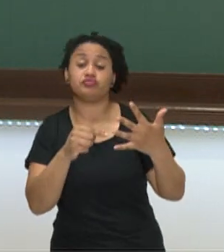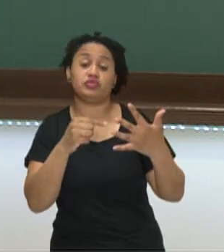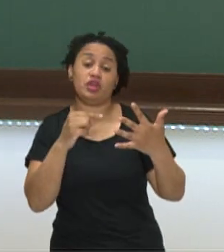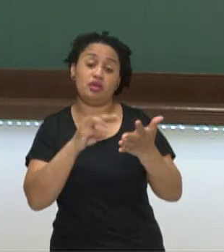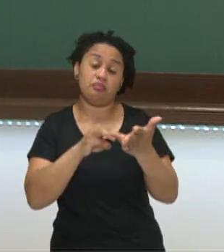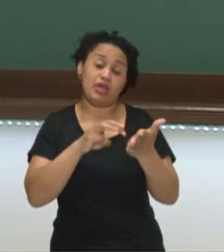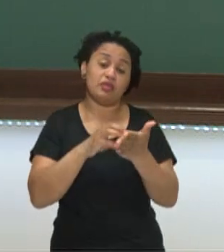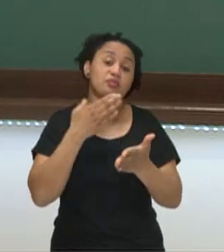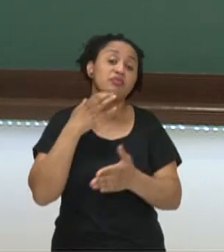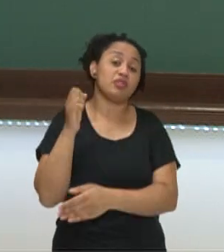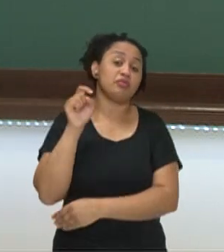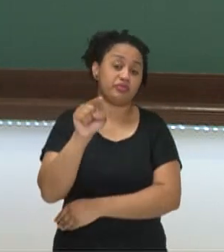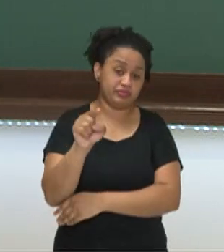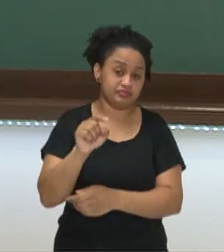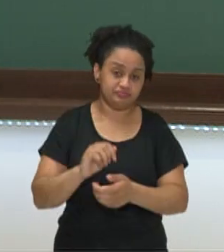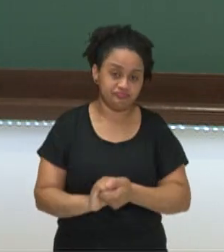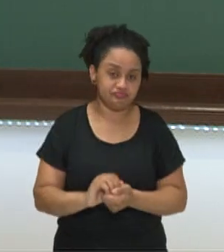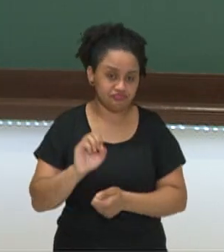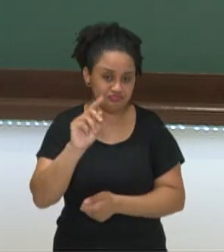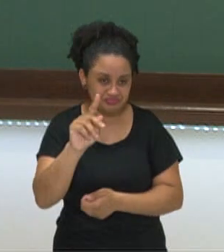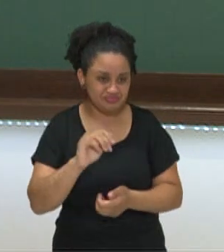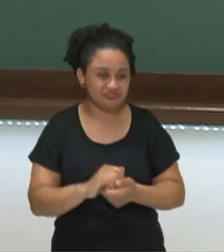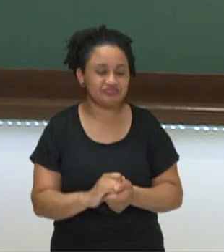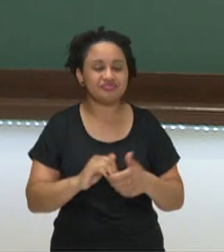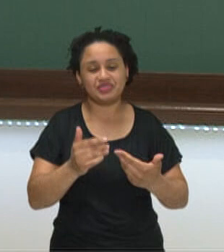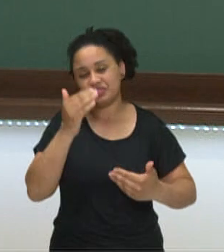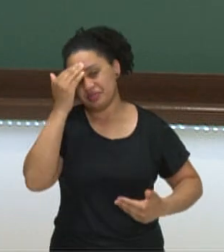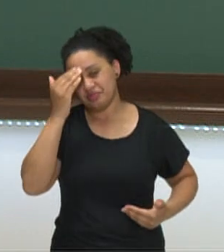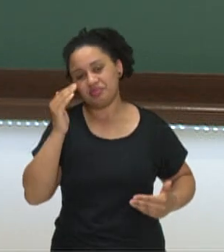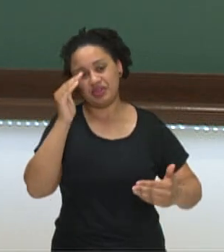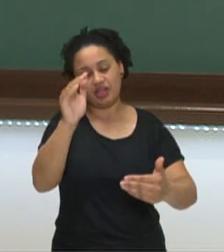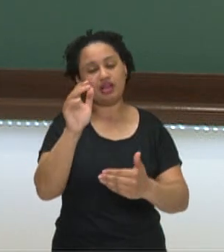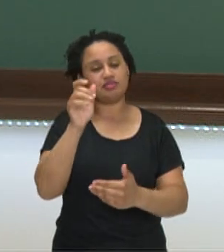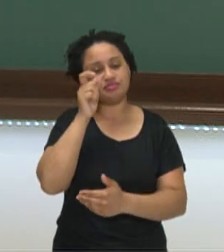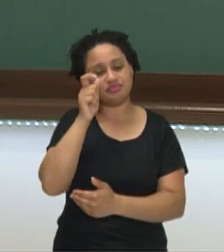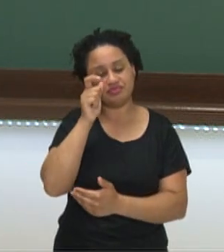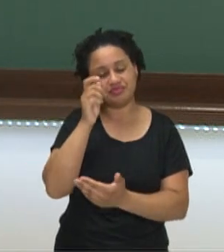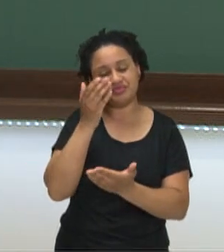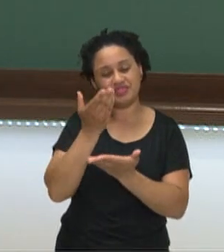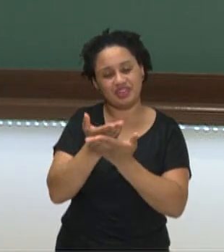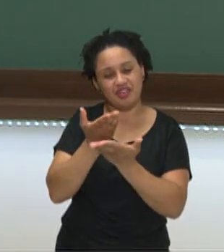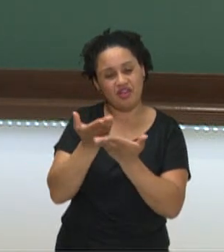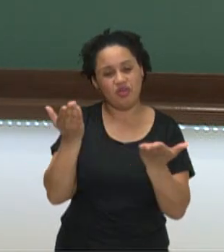mais adequado a você, tá bom? Galera, obrigado pela presença no nosso